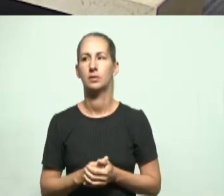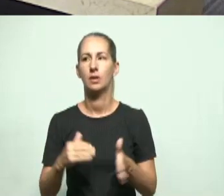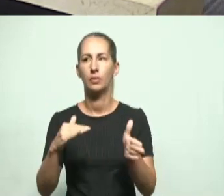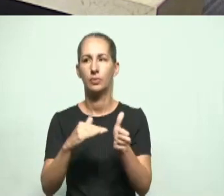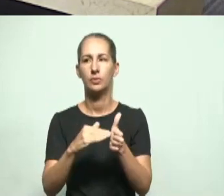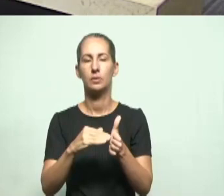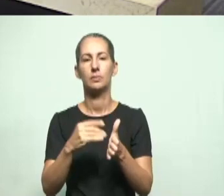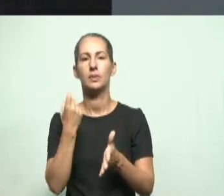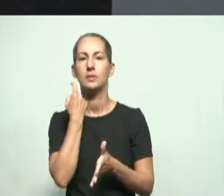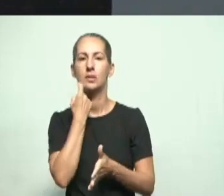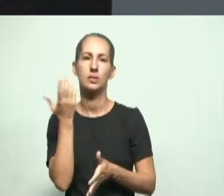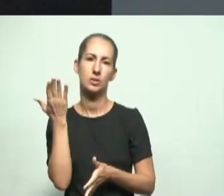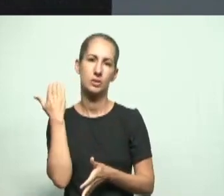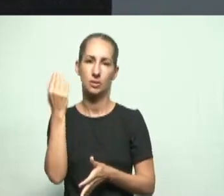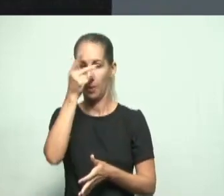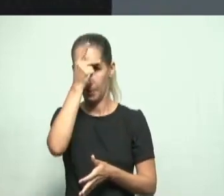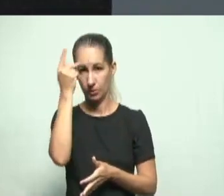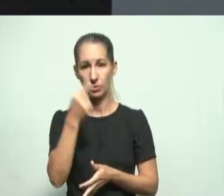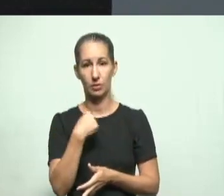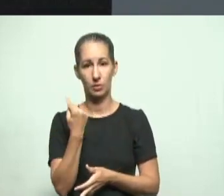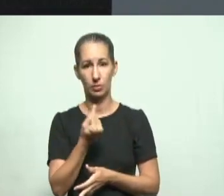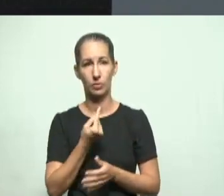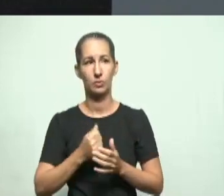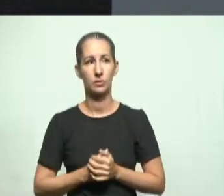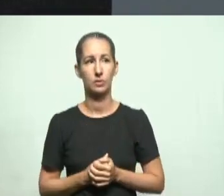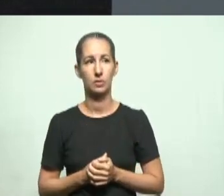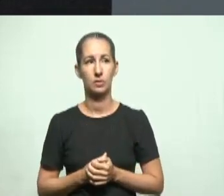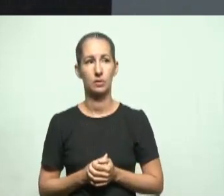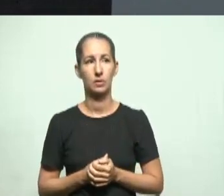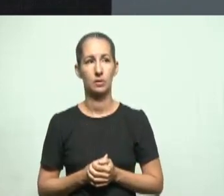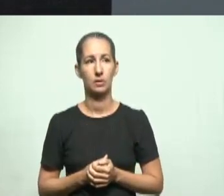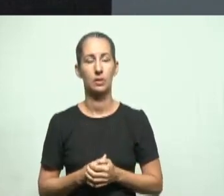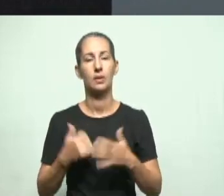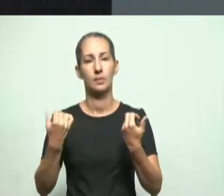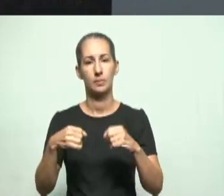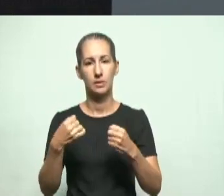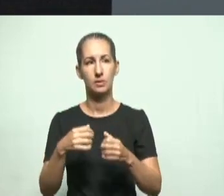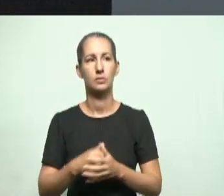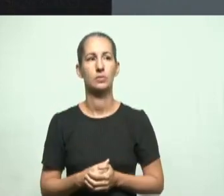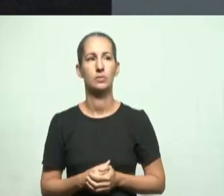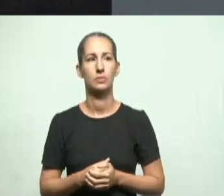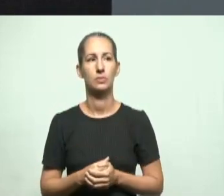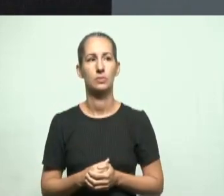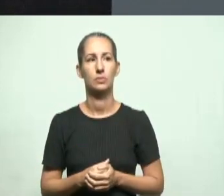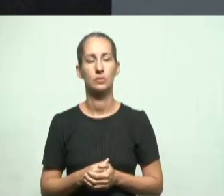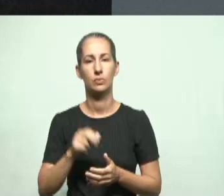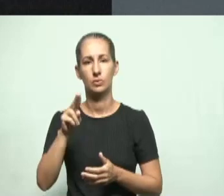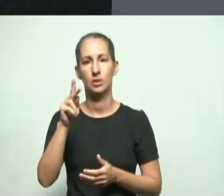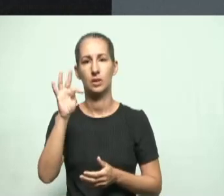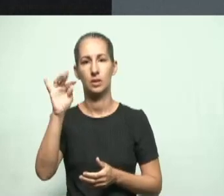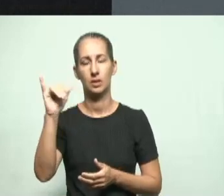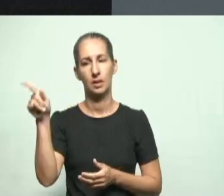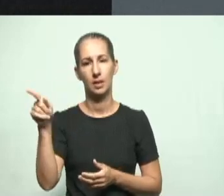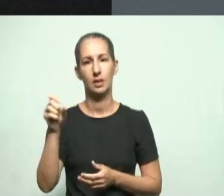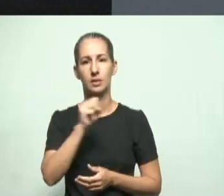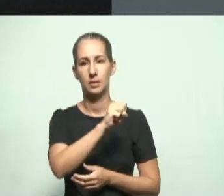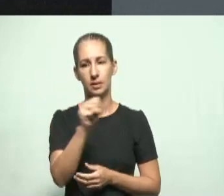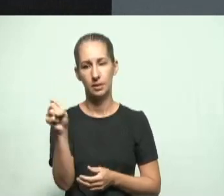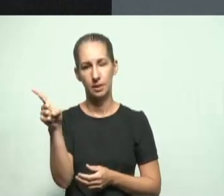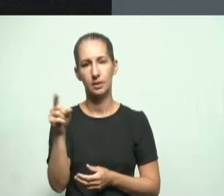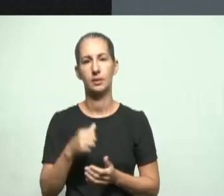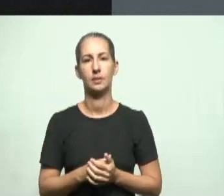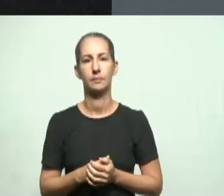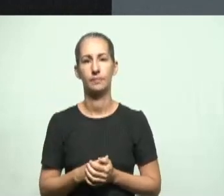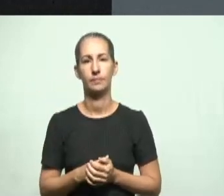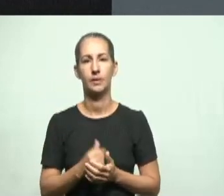sexta-feira, uma pessoa nossa lá do nosso bairro precisou, inclusive está internado na UTI do Santa Catarina, e a